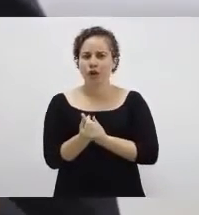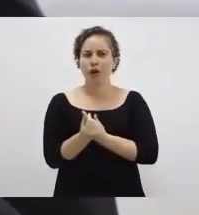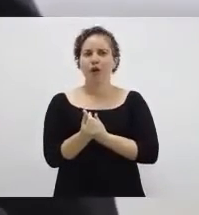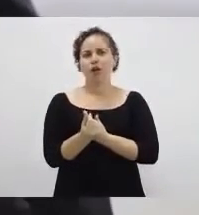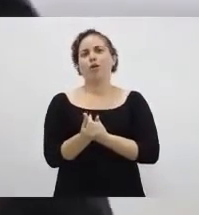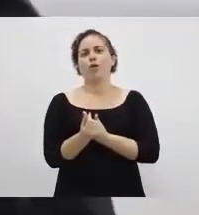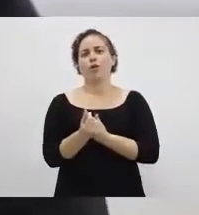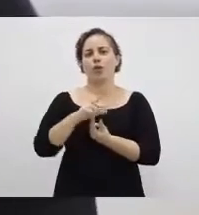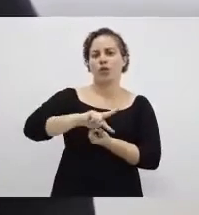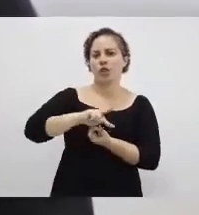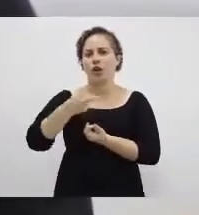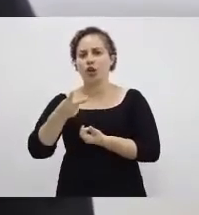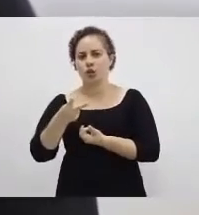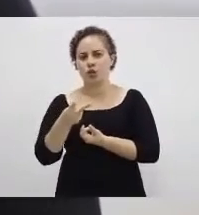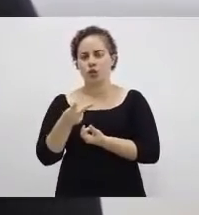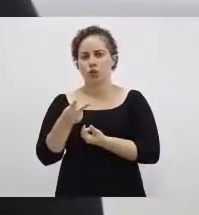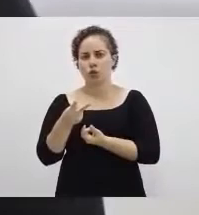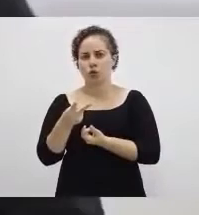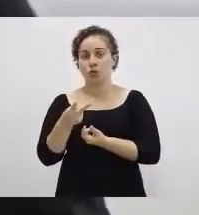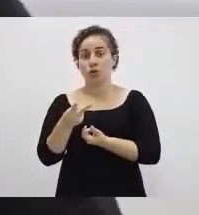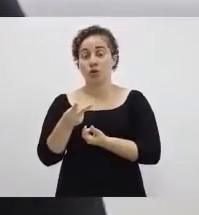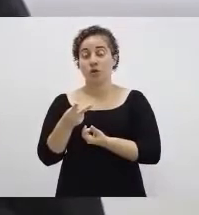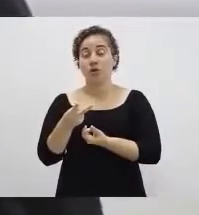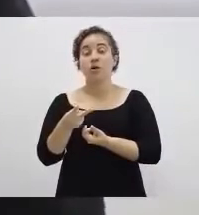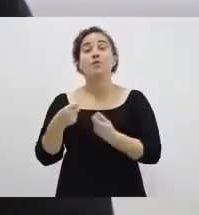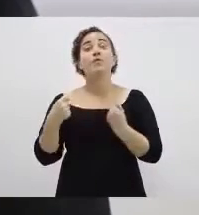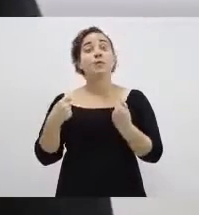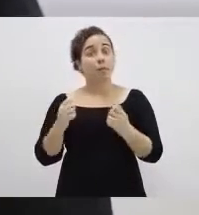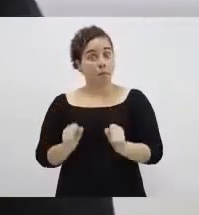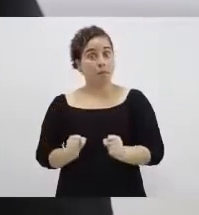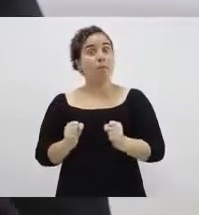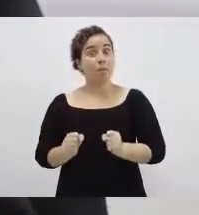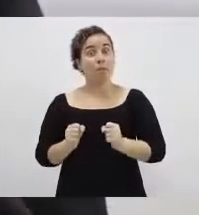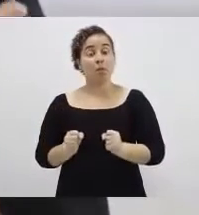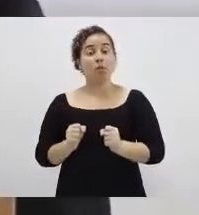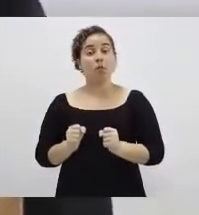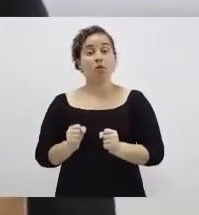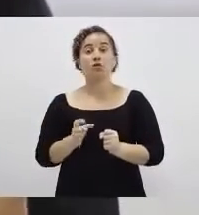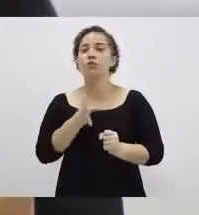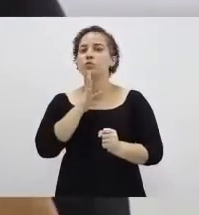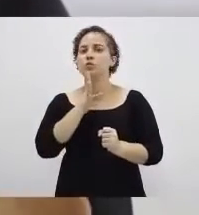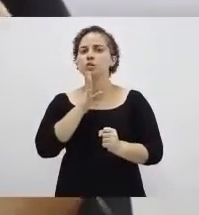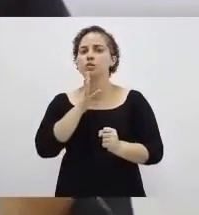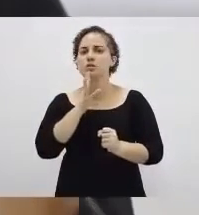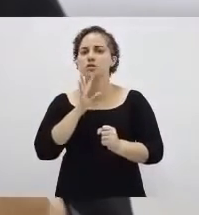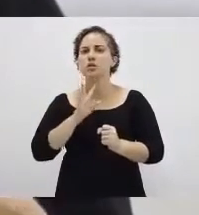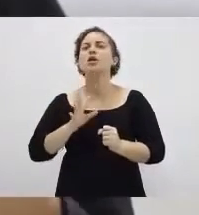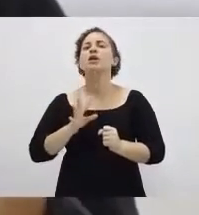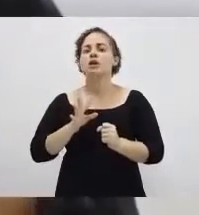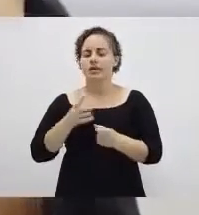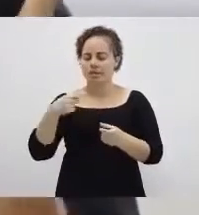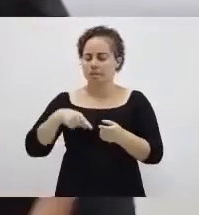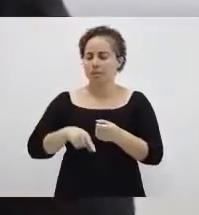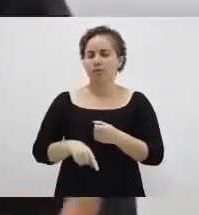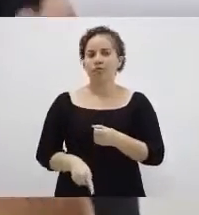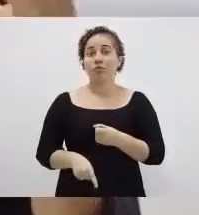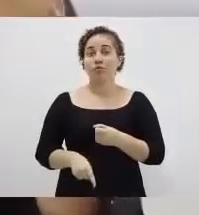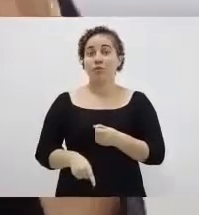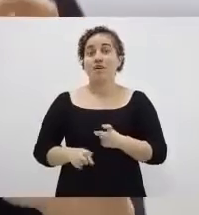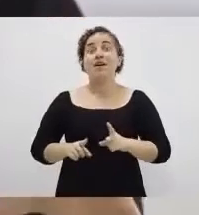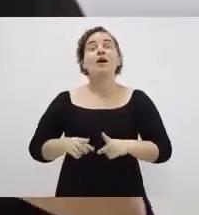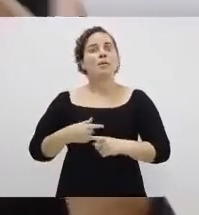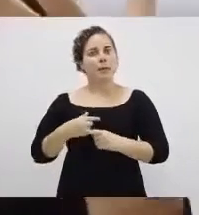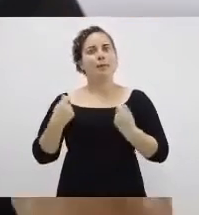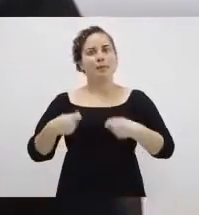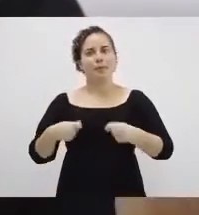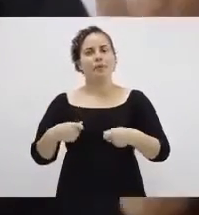regimes cambiais, entendendo que a taxa de câmbio pode não trazer informação completa, mas que eu preciso entender o quanto